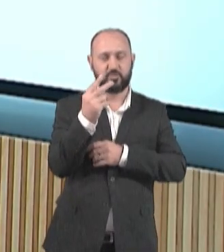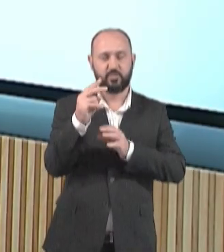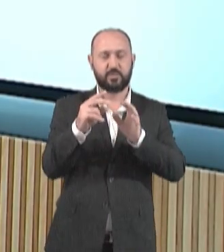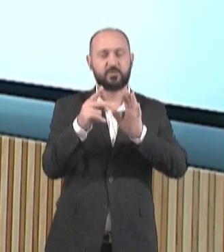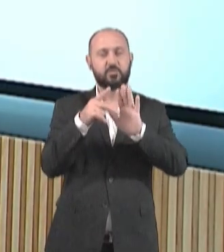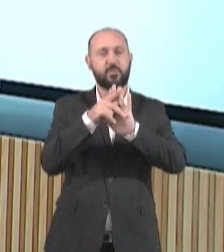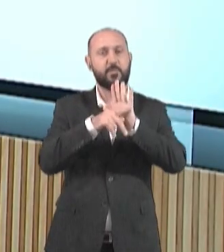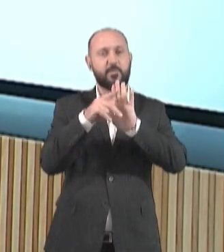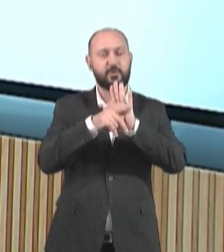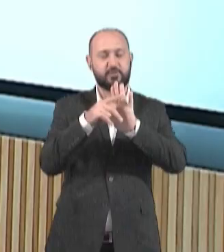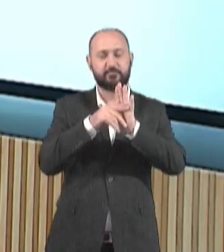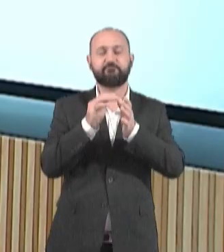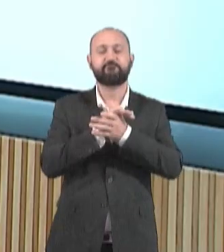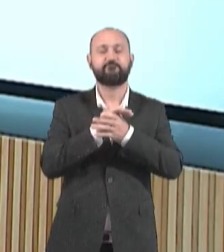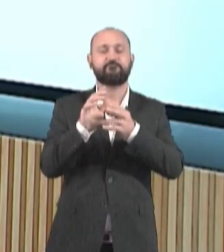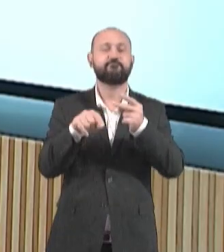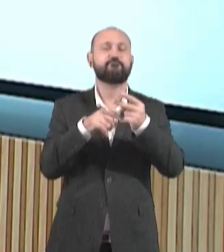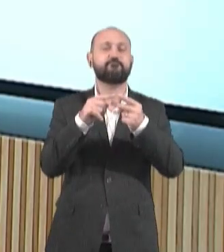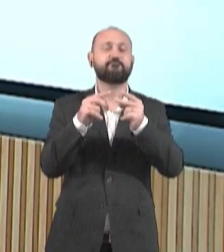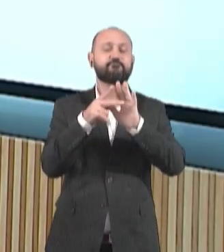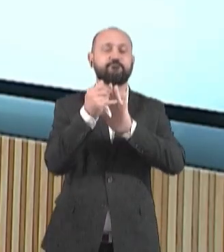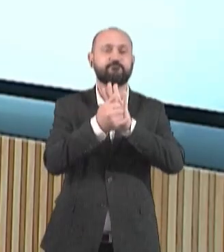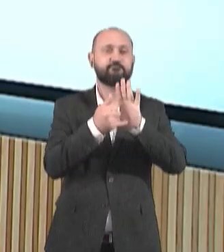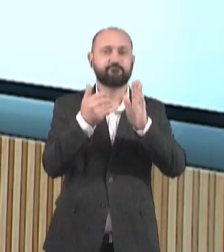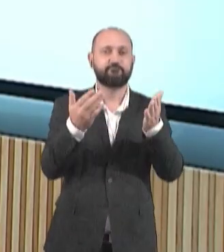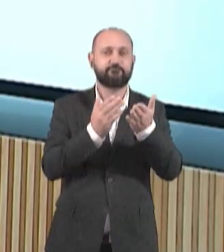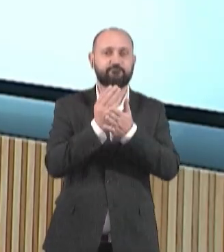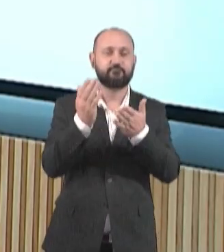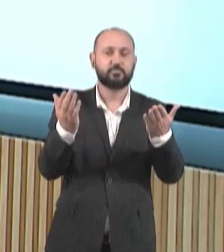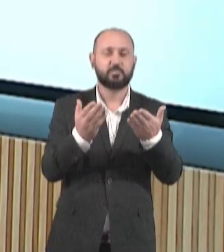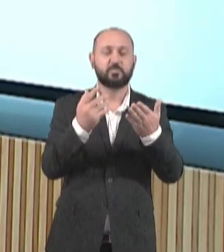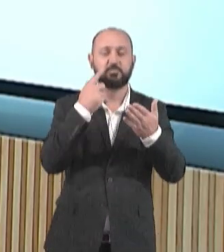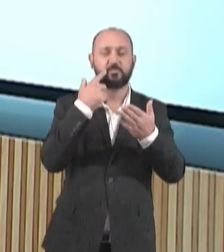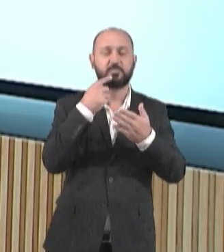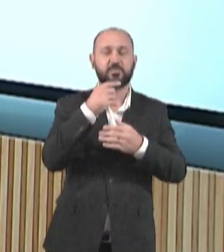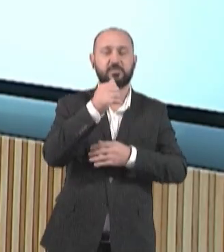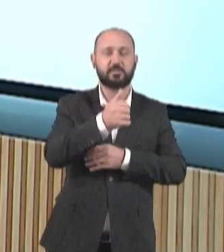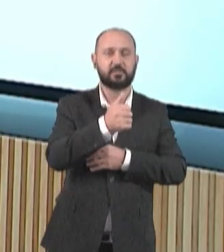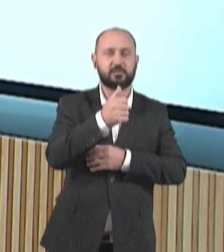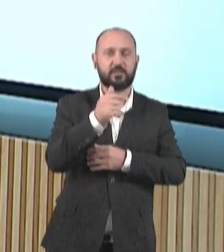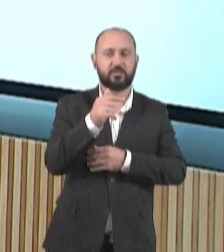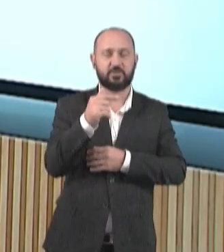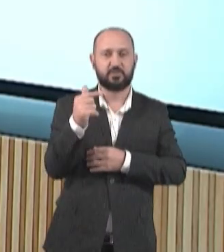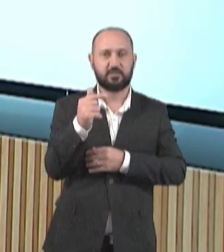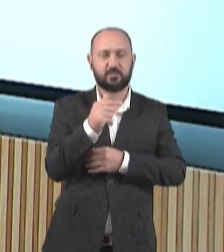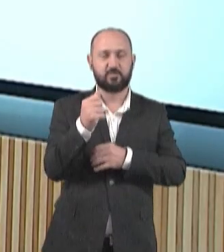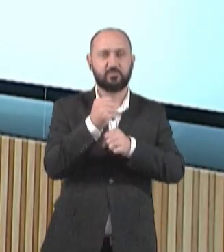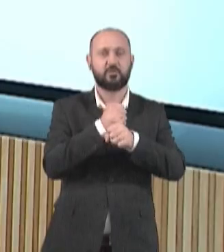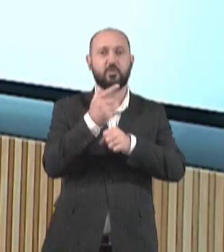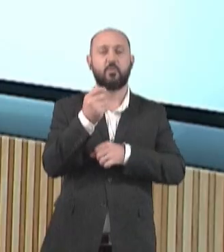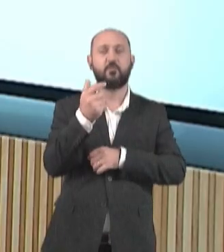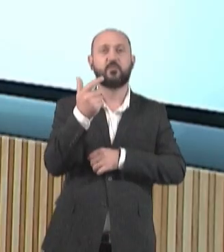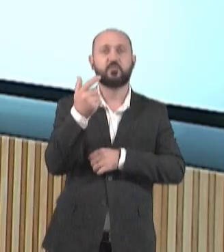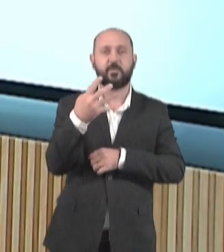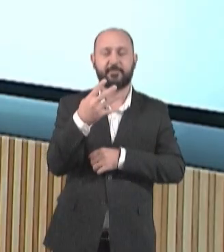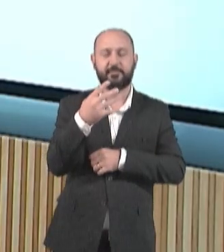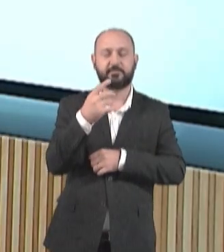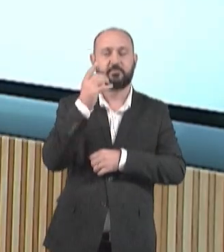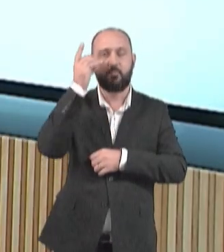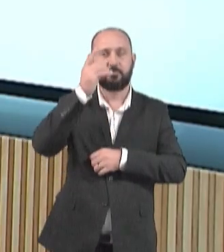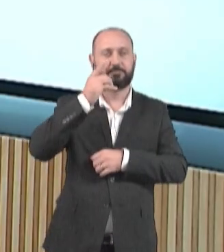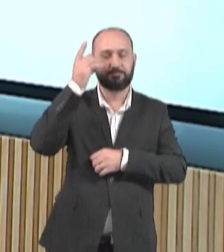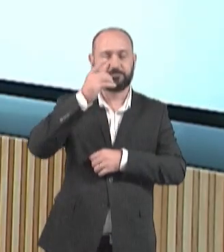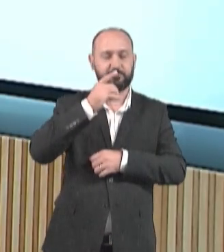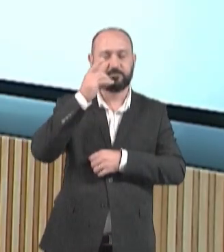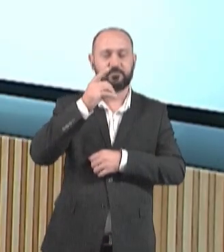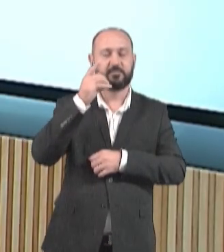na sessão de hoje. O próximo projeto também aprovado hoje é o projeto de lei de número 177 de 2024, a autora é a